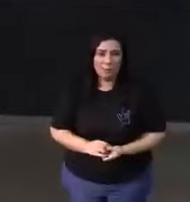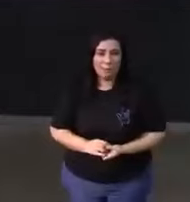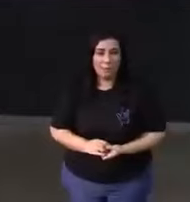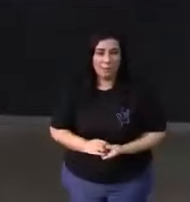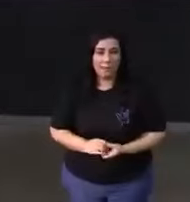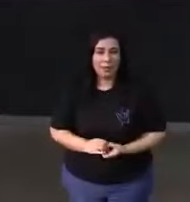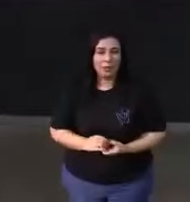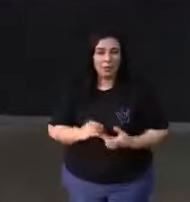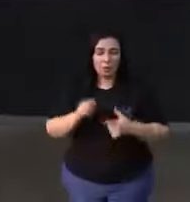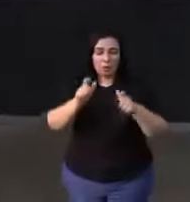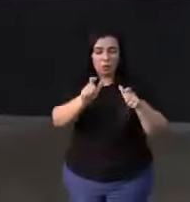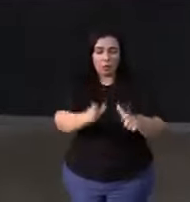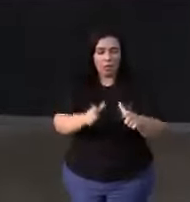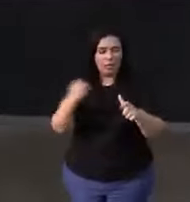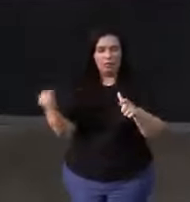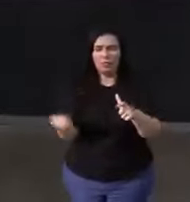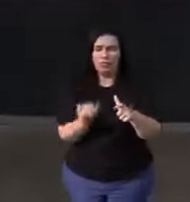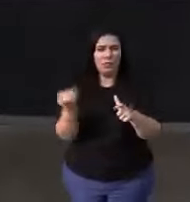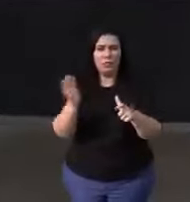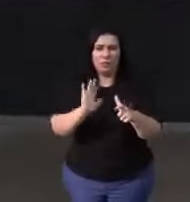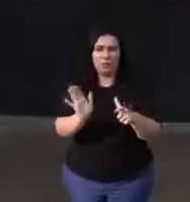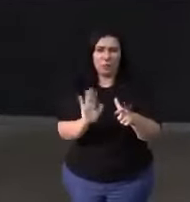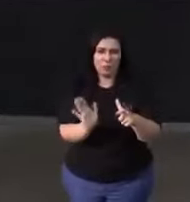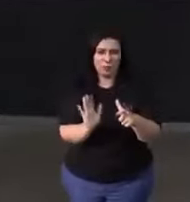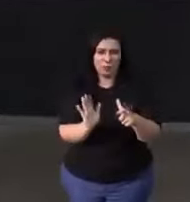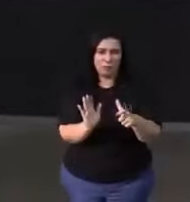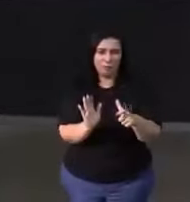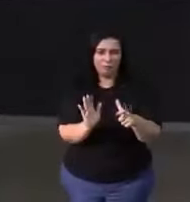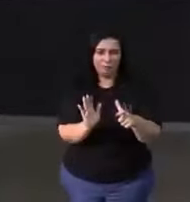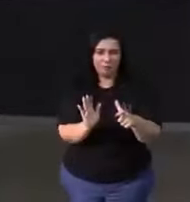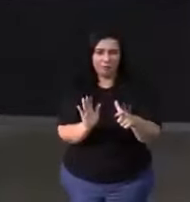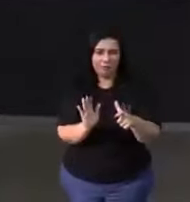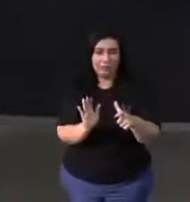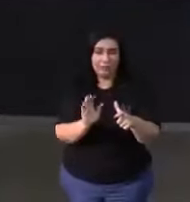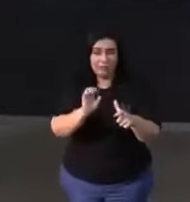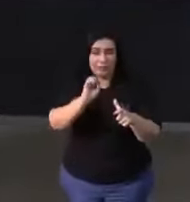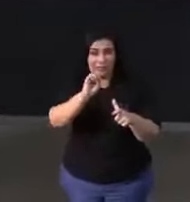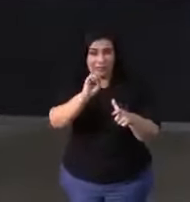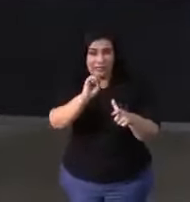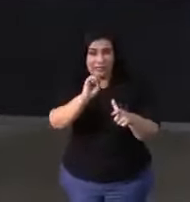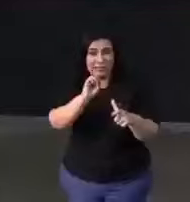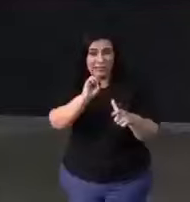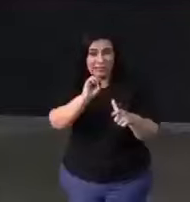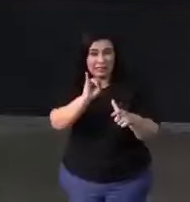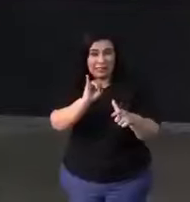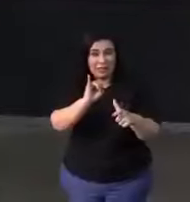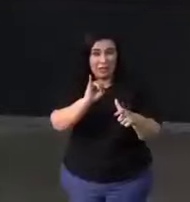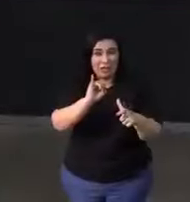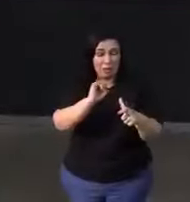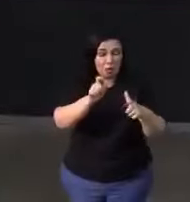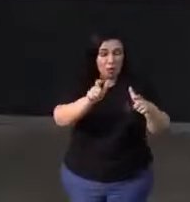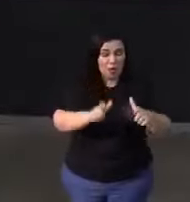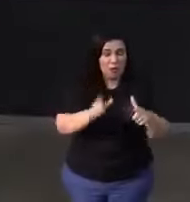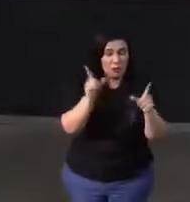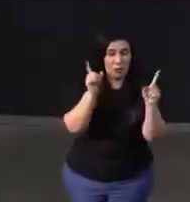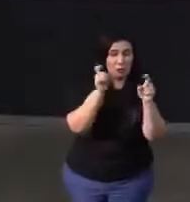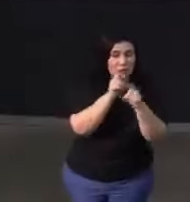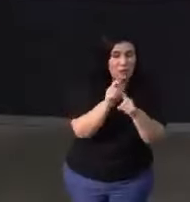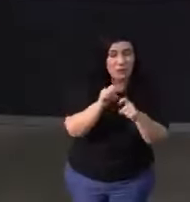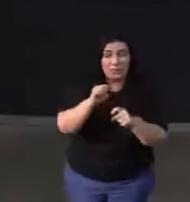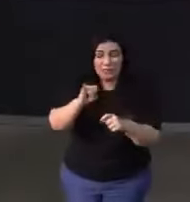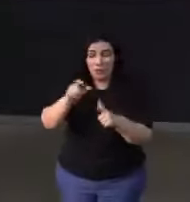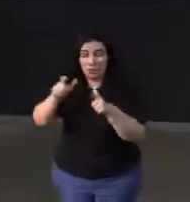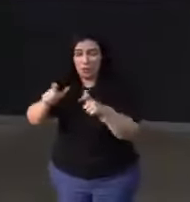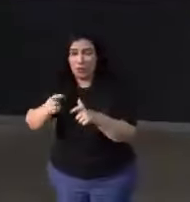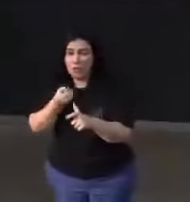Então não importa o lugar que você esteja, se é um outeiro, se é um vale,